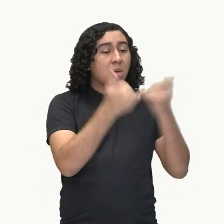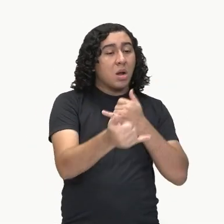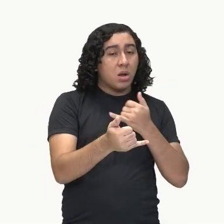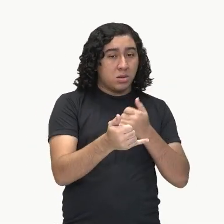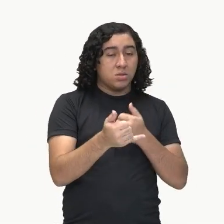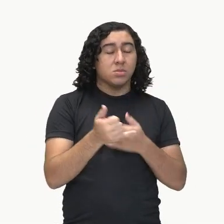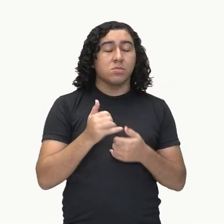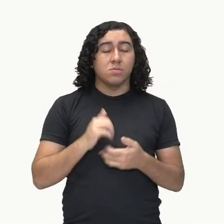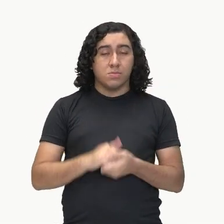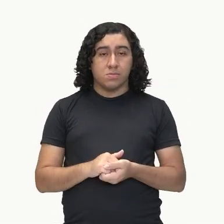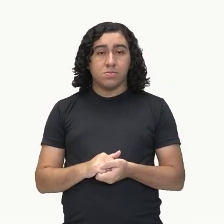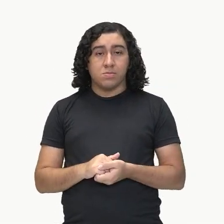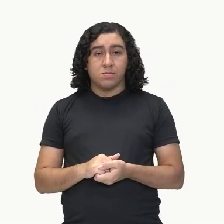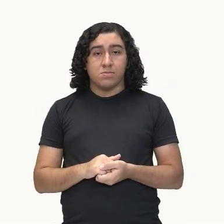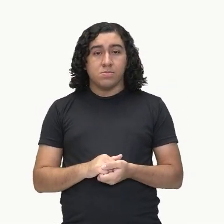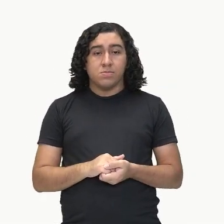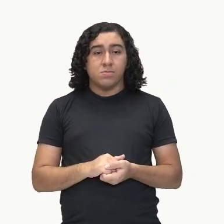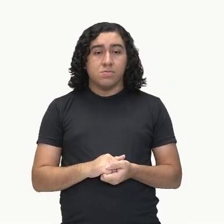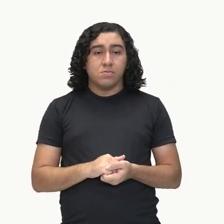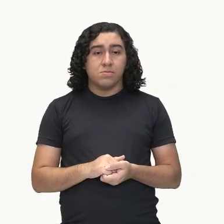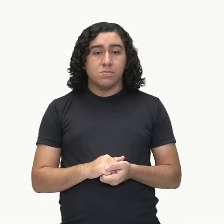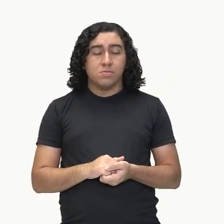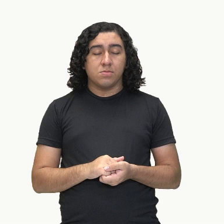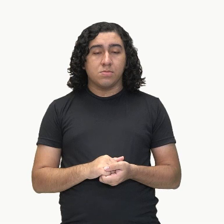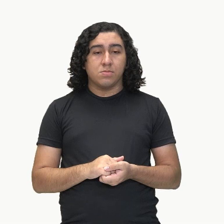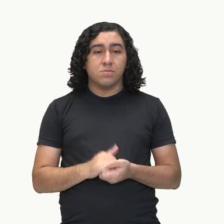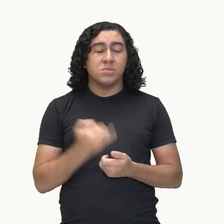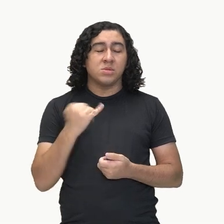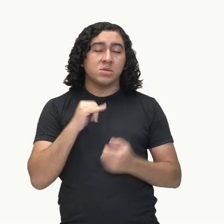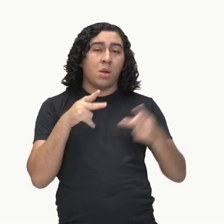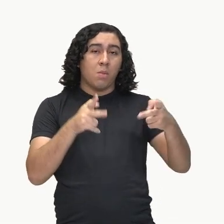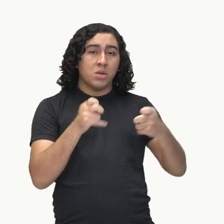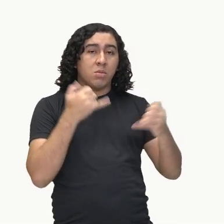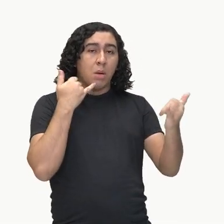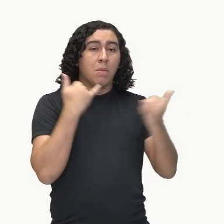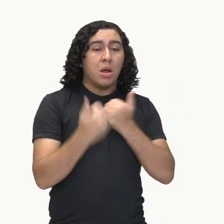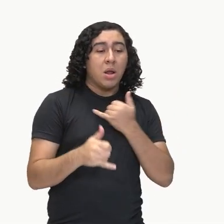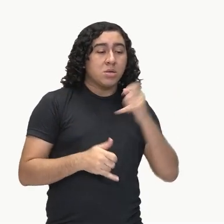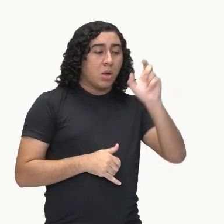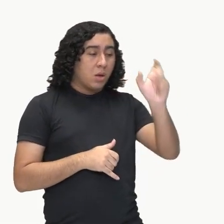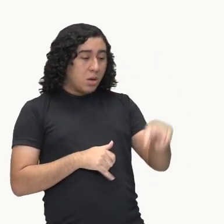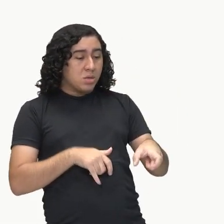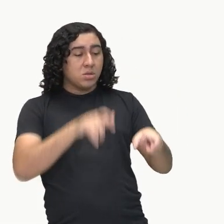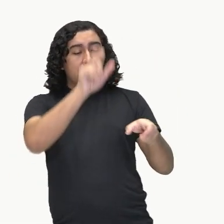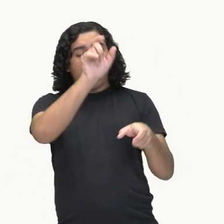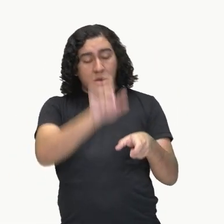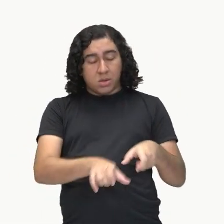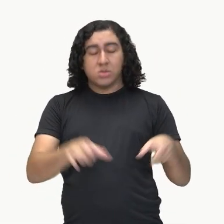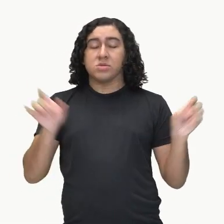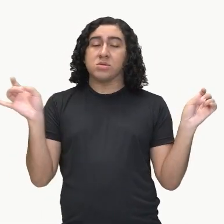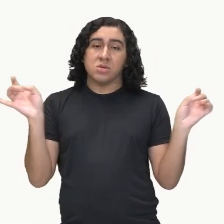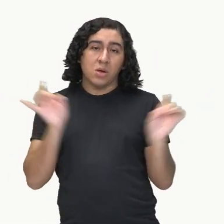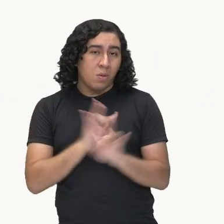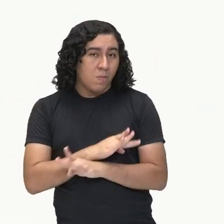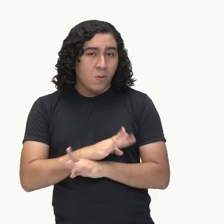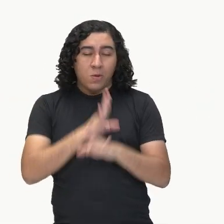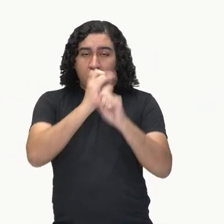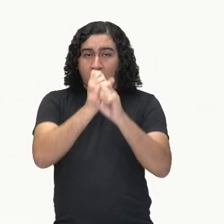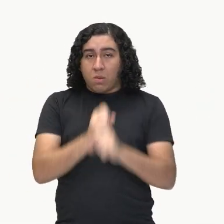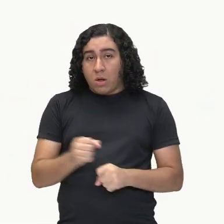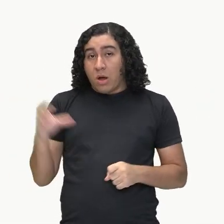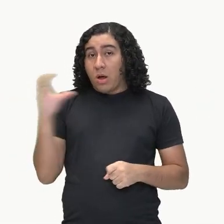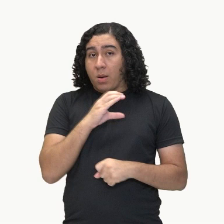aqui. Da feita que você percebe quais são os termos semelhantes, você consegue resolver aí de uma maneira